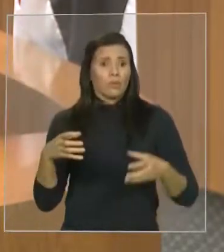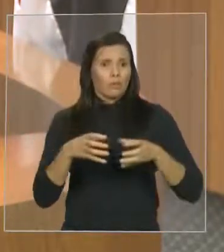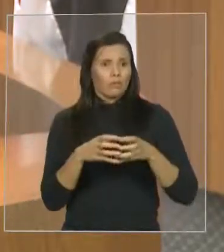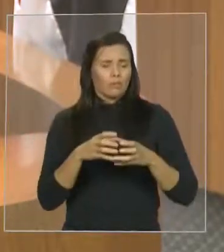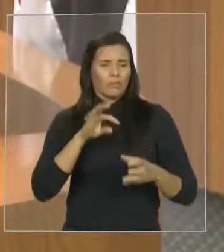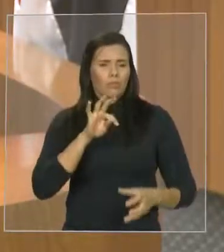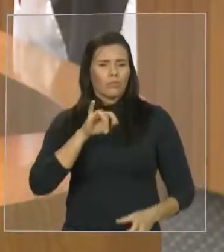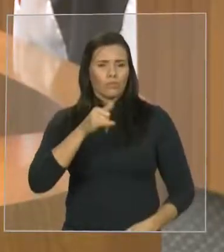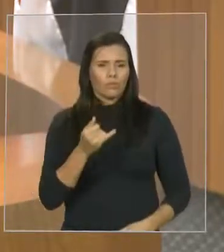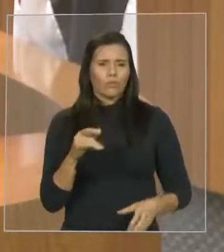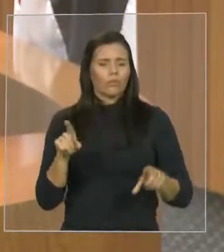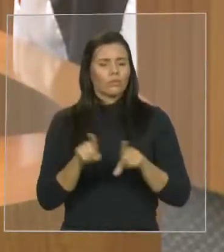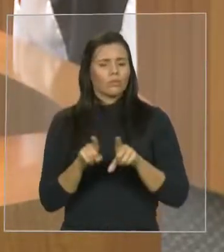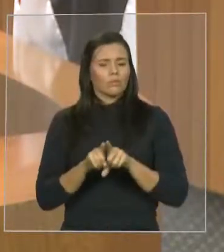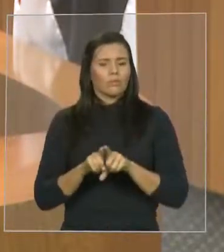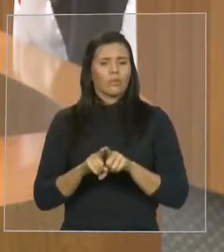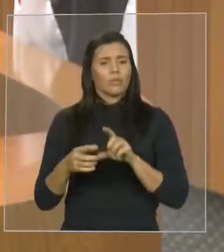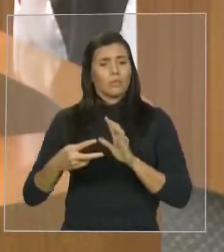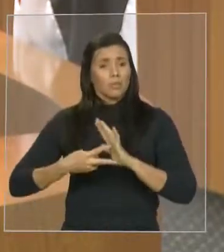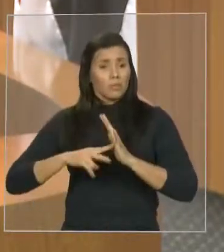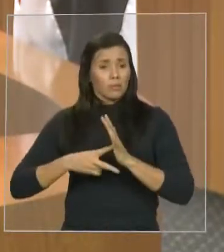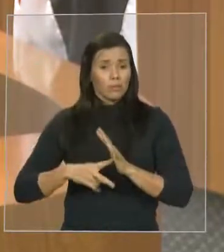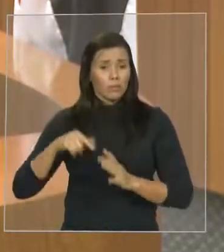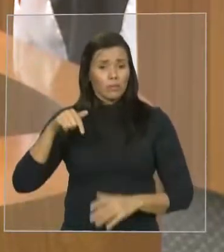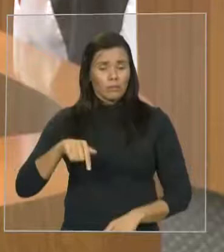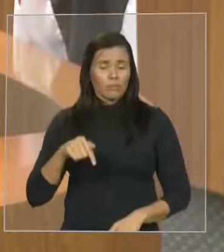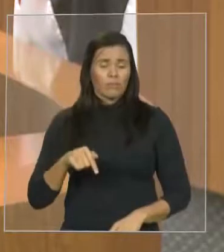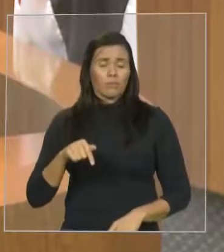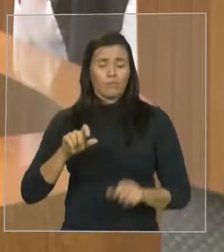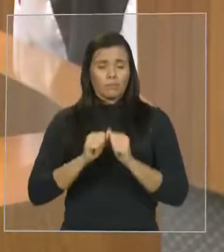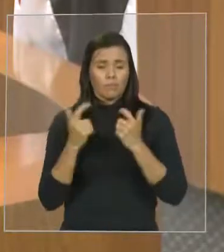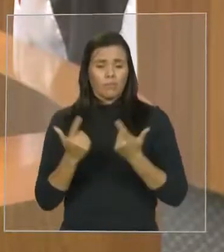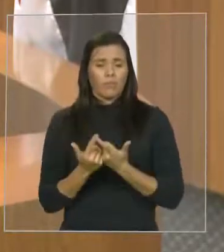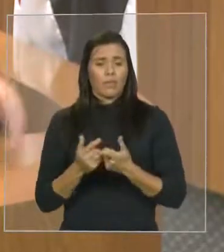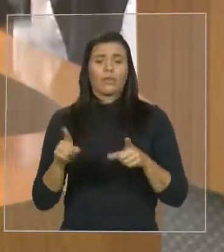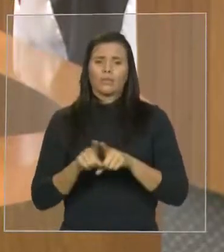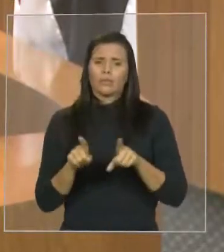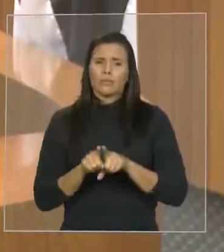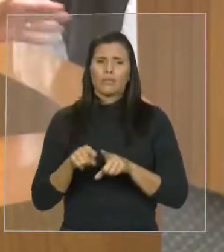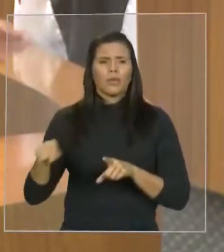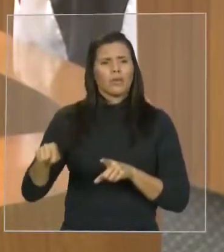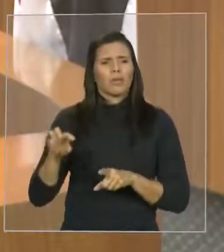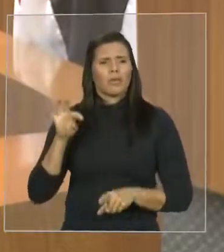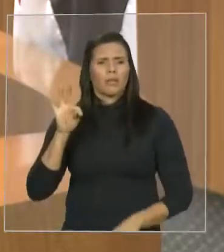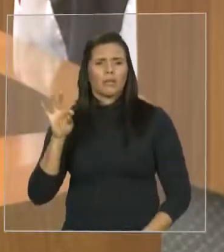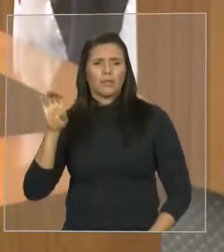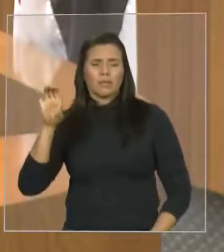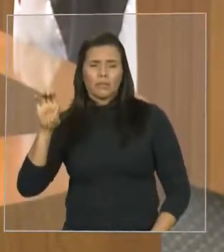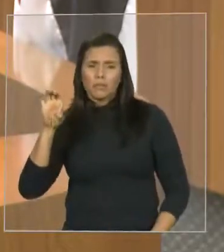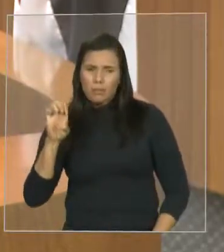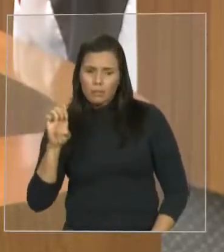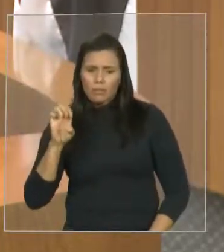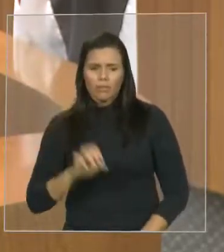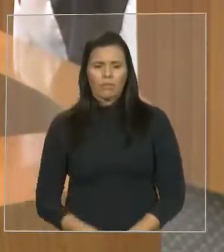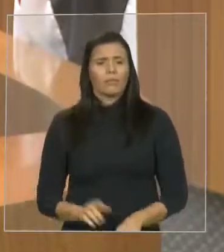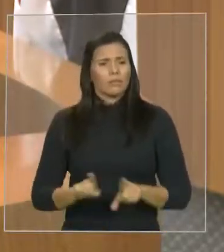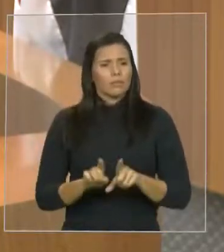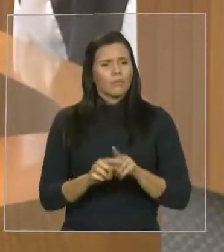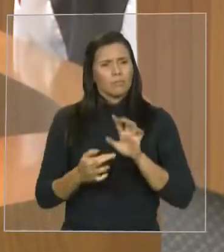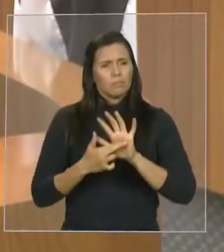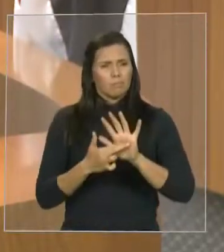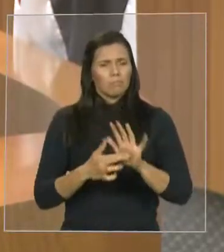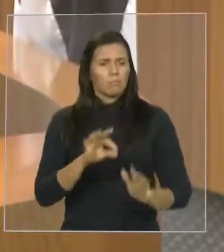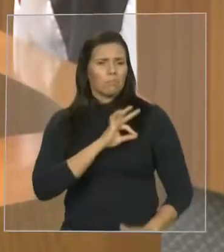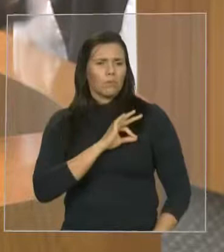dos Servidores da Assembleia Legislativa, técnicos do Tribunal de Contas do Estado, representantes de policiais militares, de